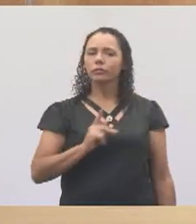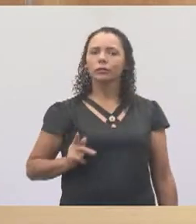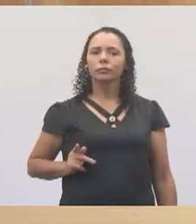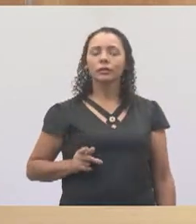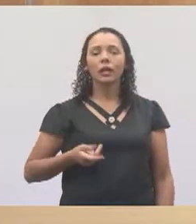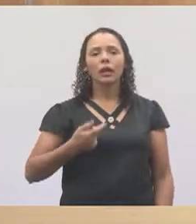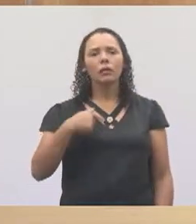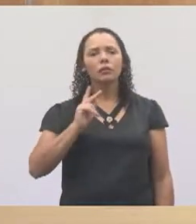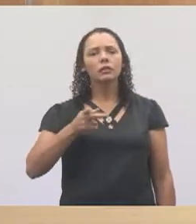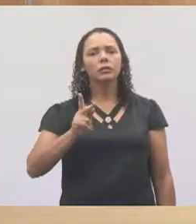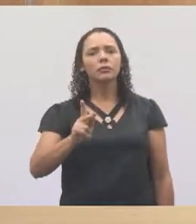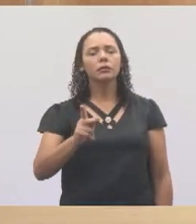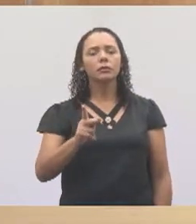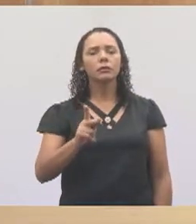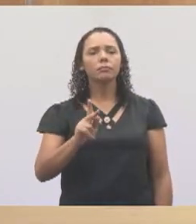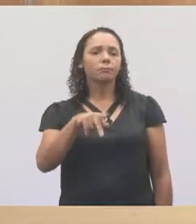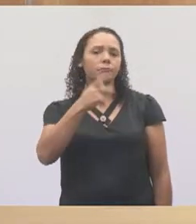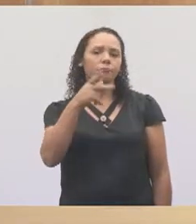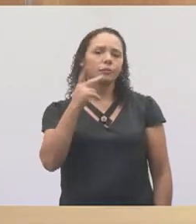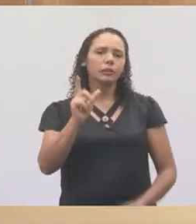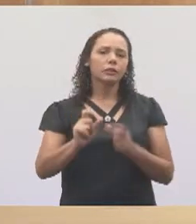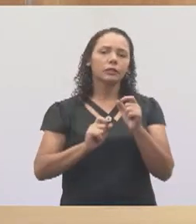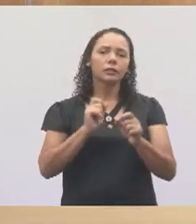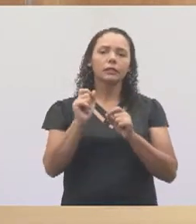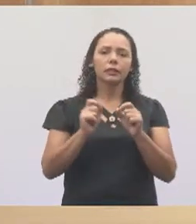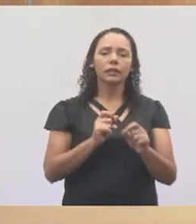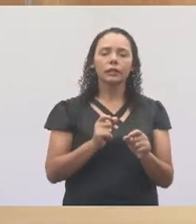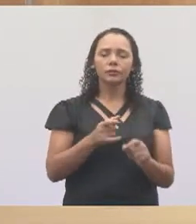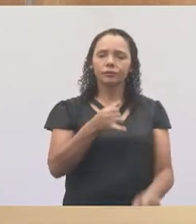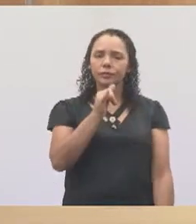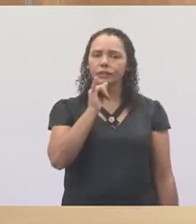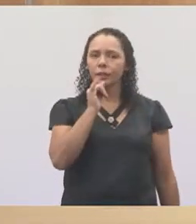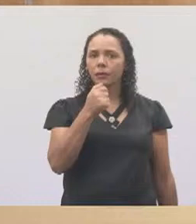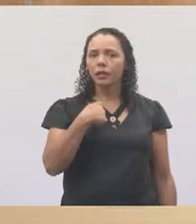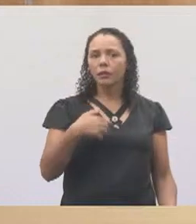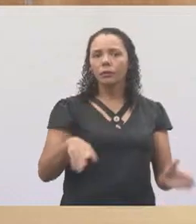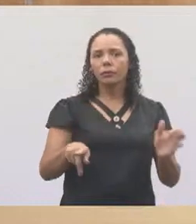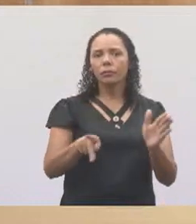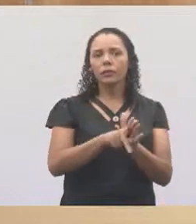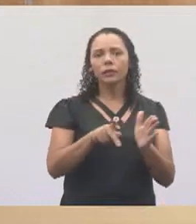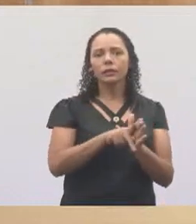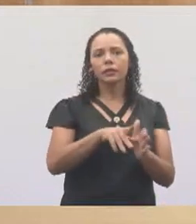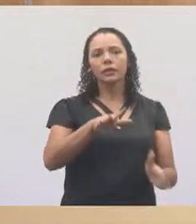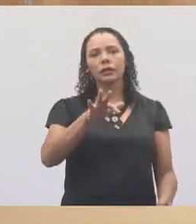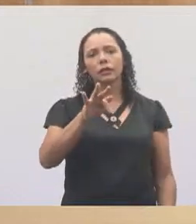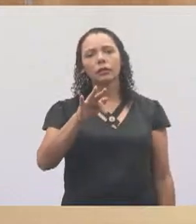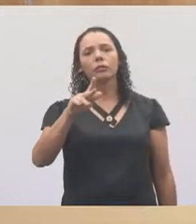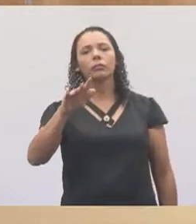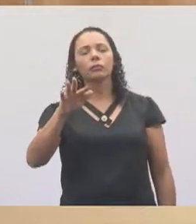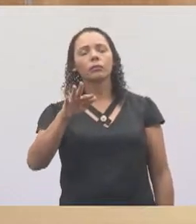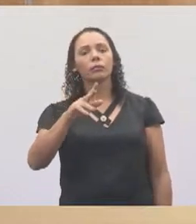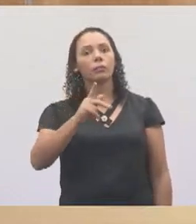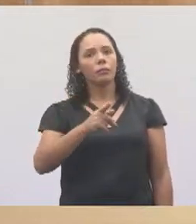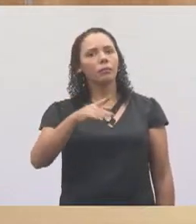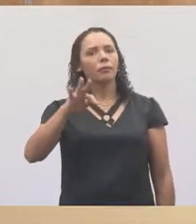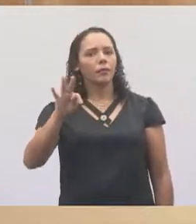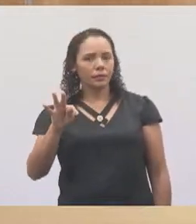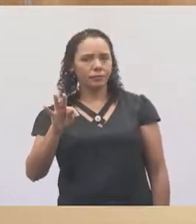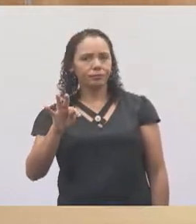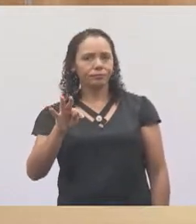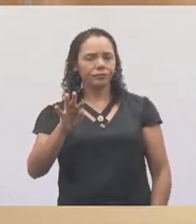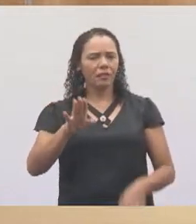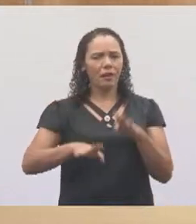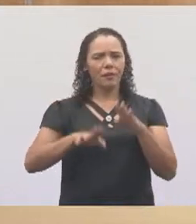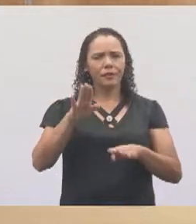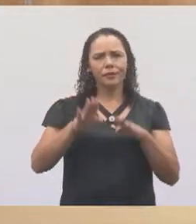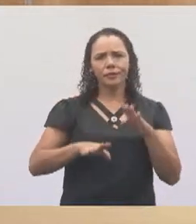digo isso, que eu, por exemplo, do PT, né? Às vezes há muita dificuldade a